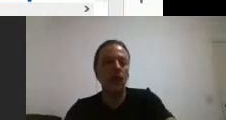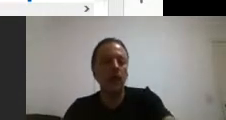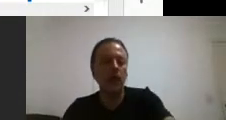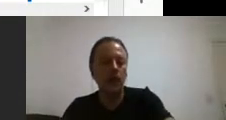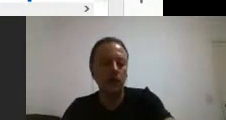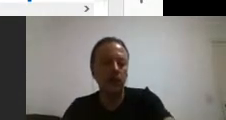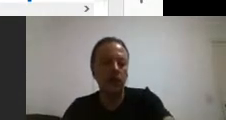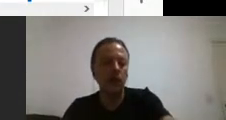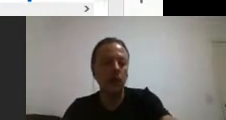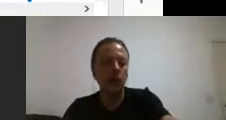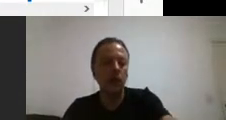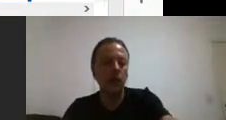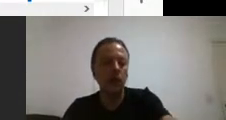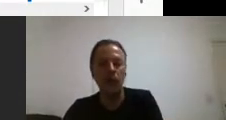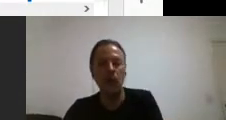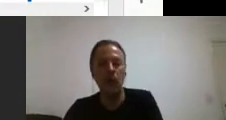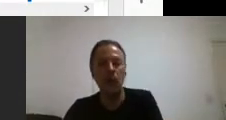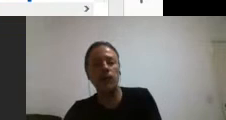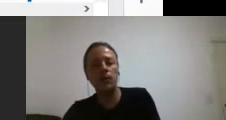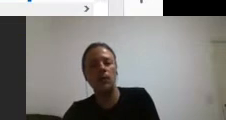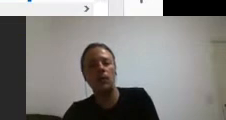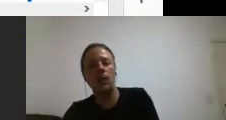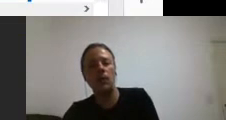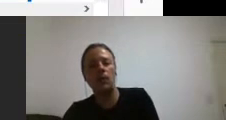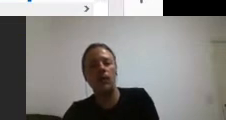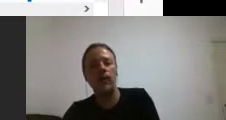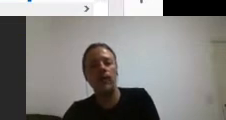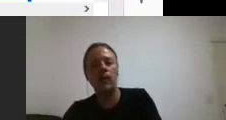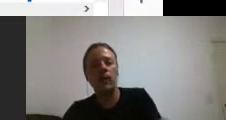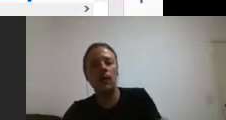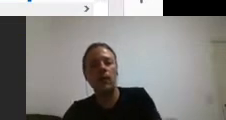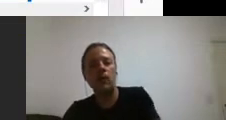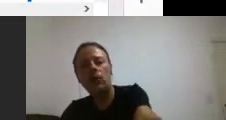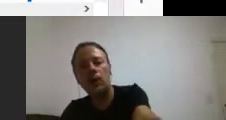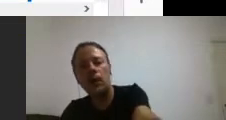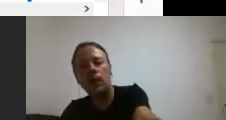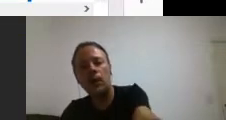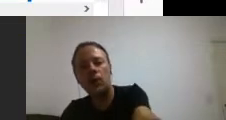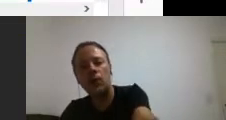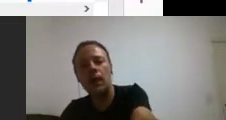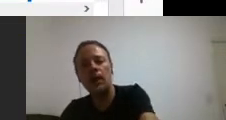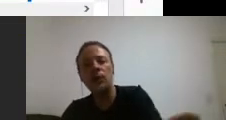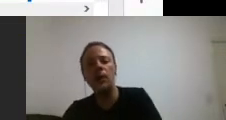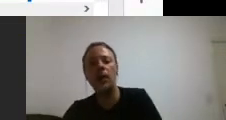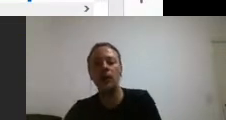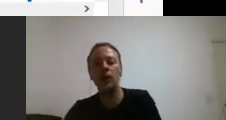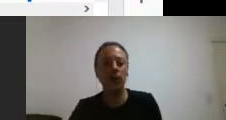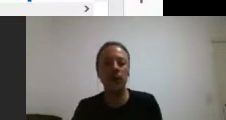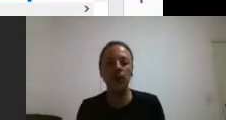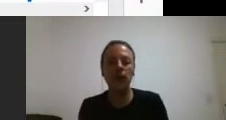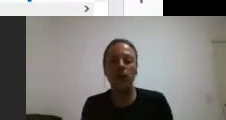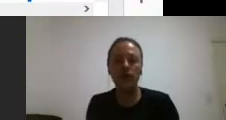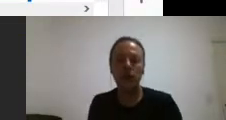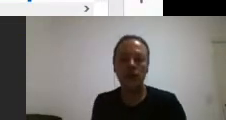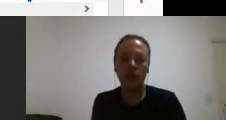associar. NM, como eu falei, número, né? Não, é nome do funcionário. Então, o dicionário de dados ele é fundamental no